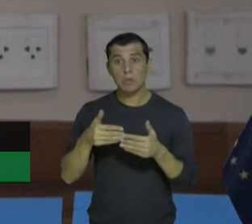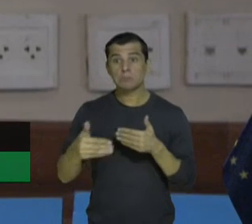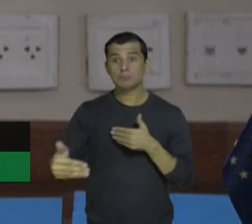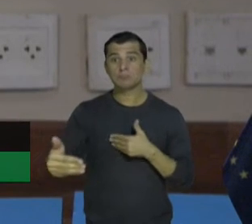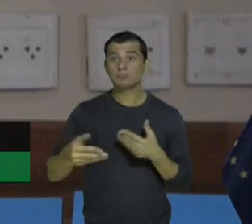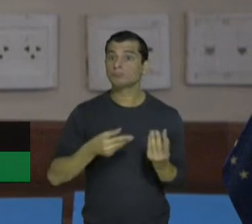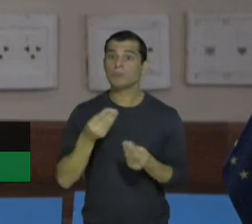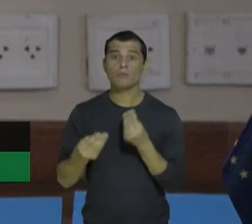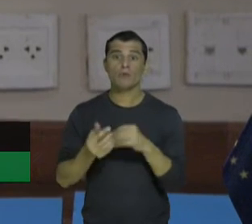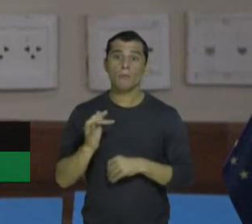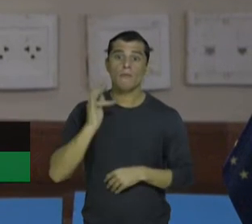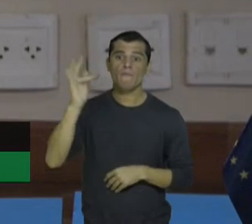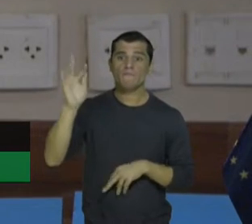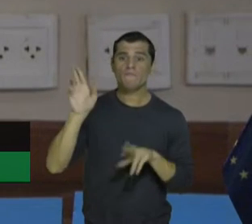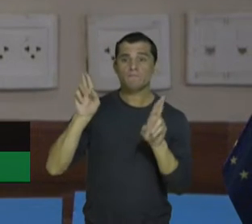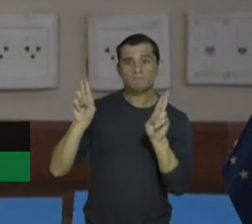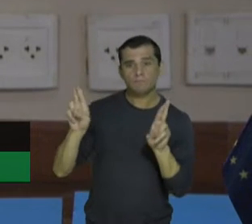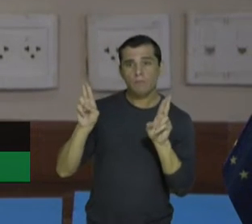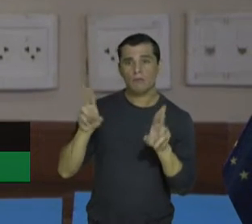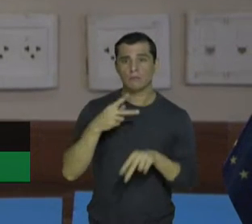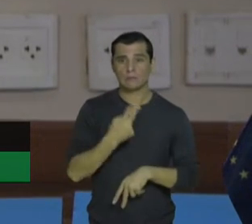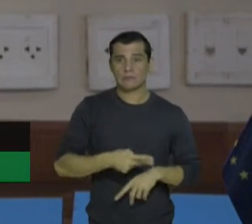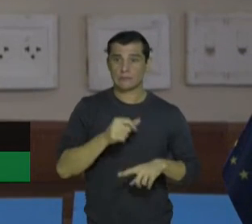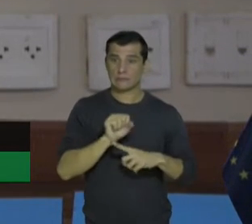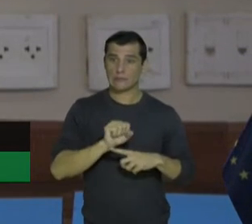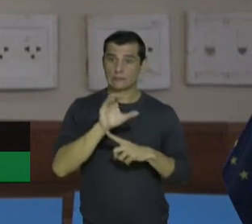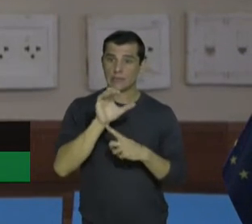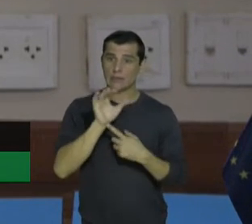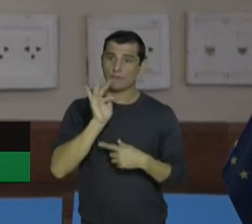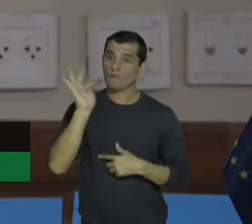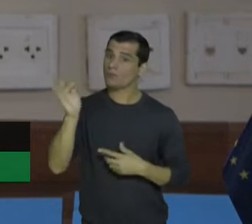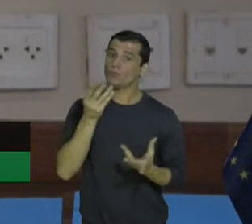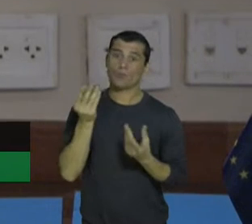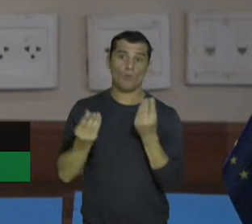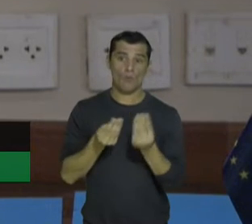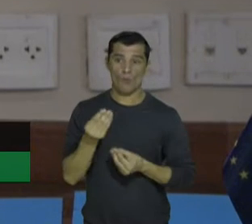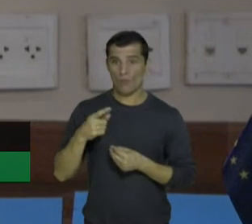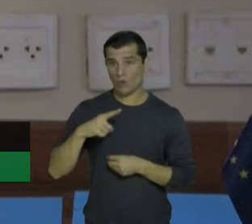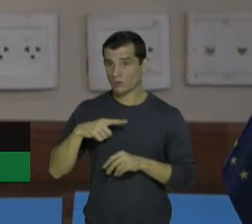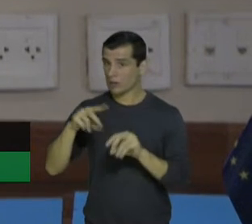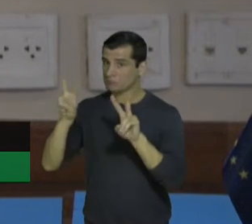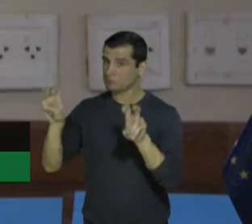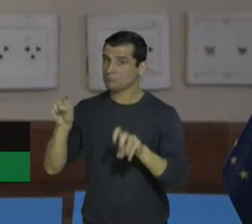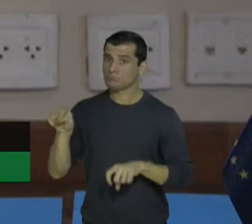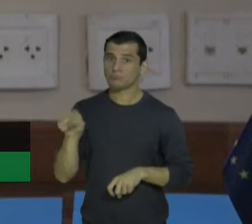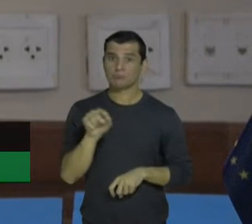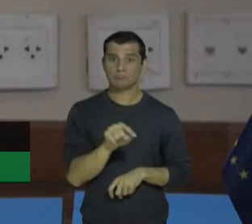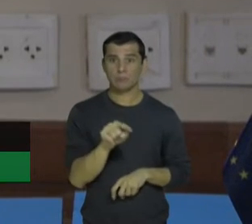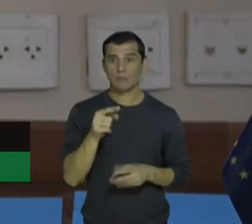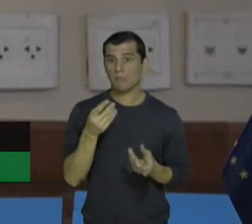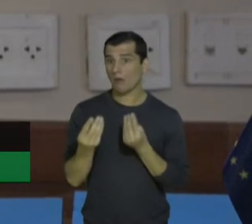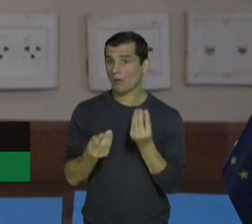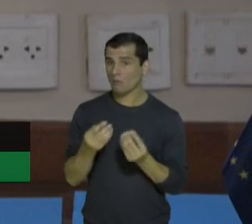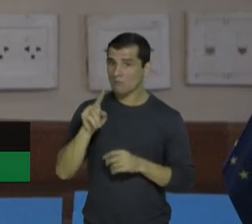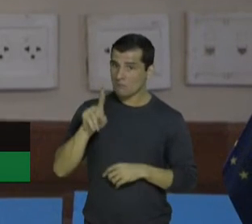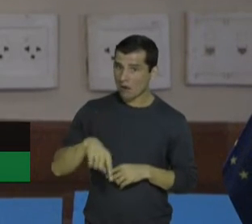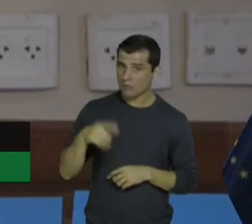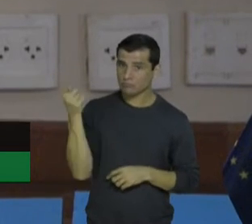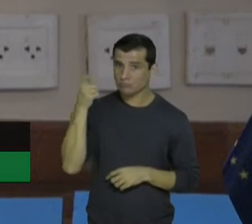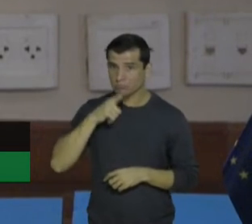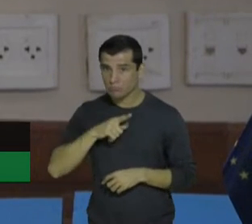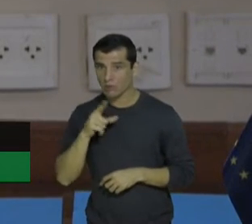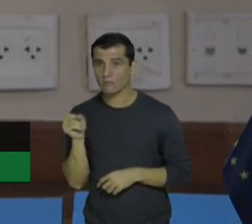quais expectativas pro estáo de Santa Catarina diante desses desses desse desse tratado se sai ou não sai né